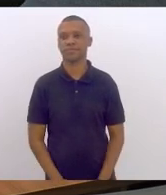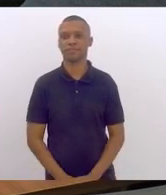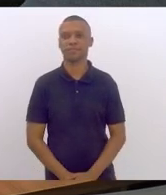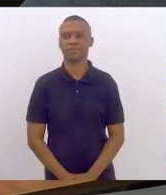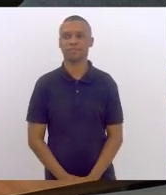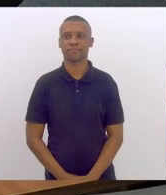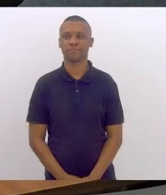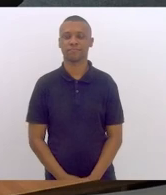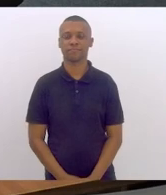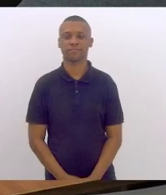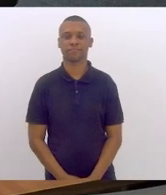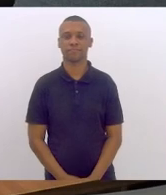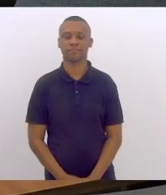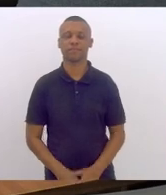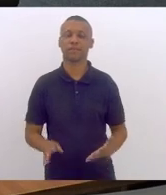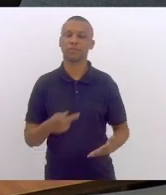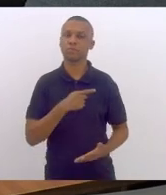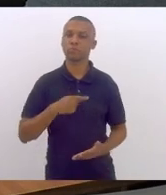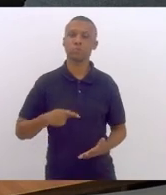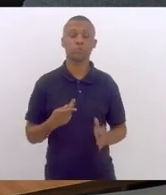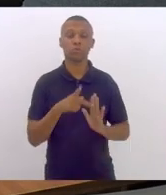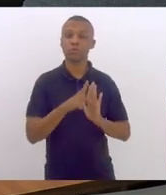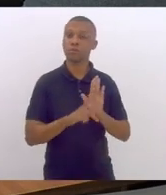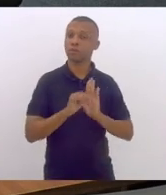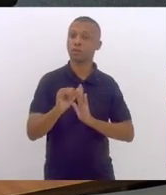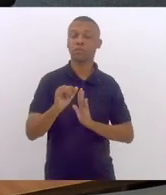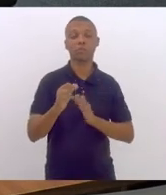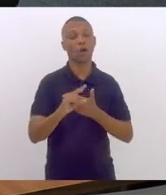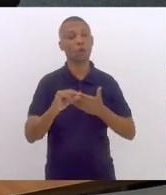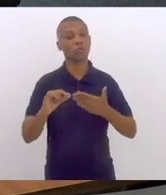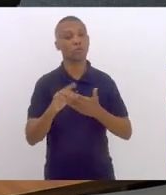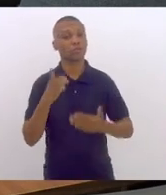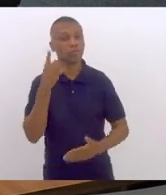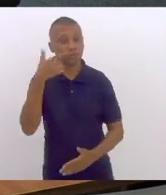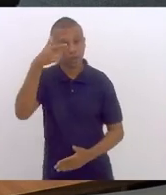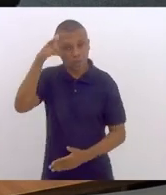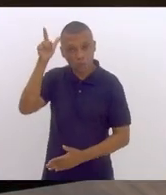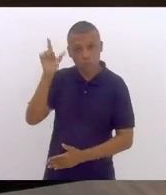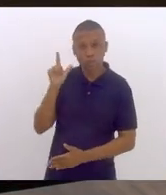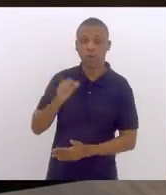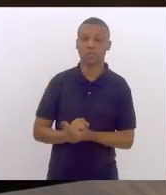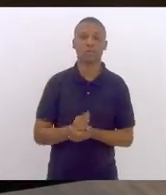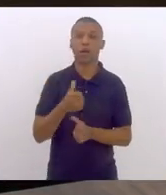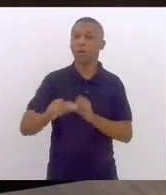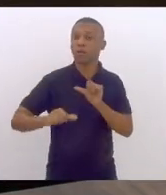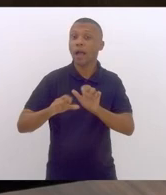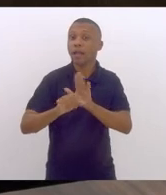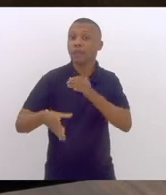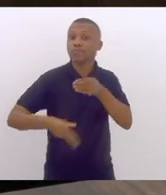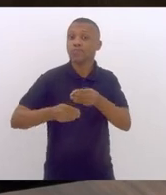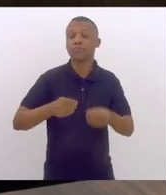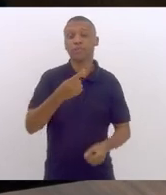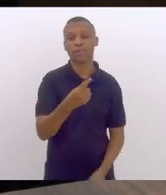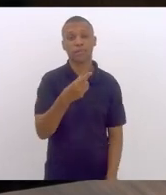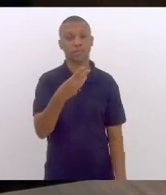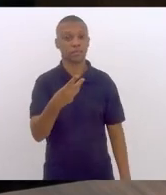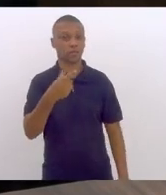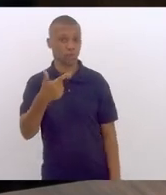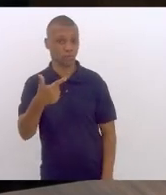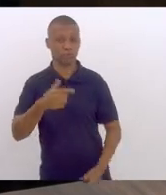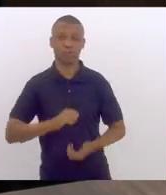senhor presidente trata-se de projeto de lei de autoria do deputado Luiz Paulo que altera Como já foi dito ali complementar 132